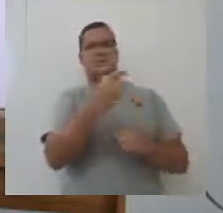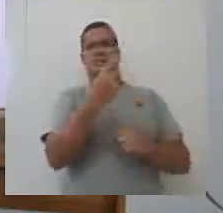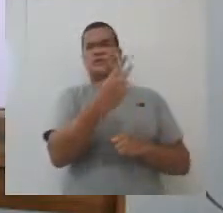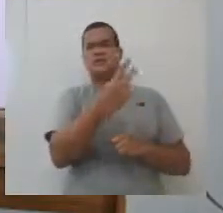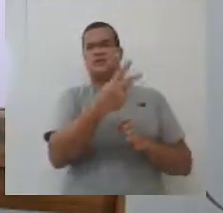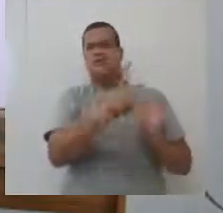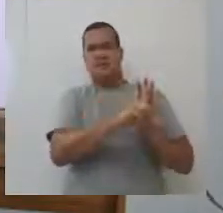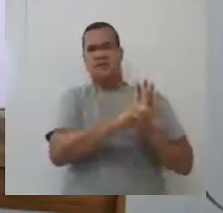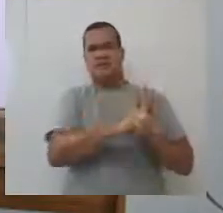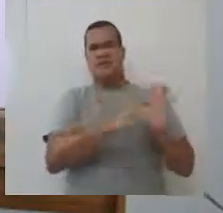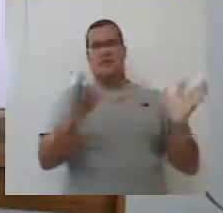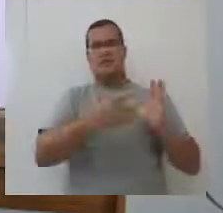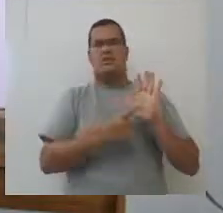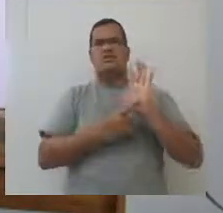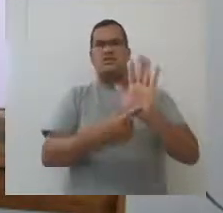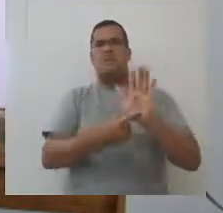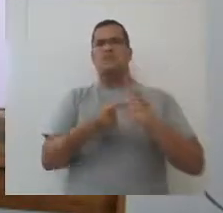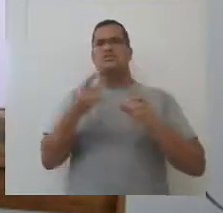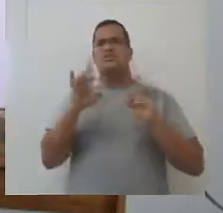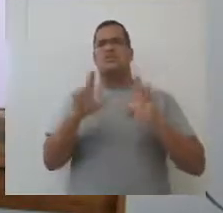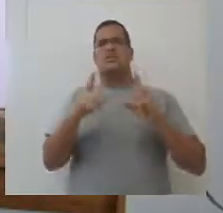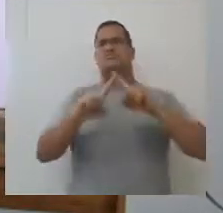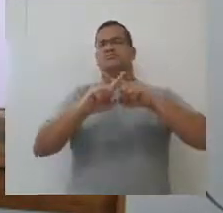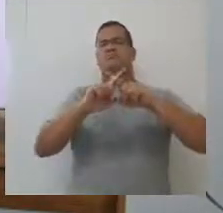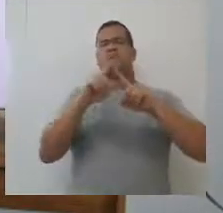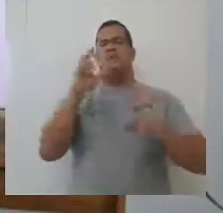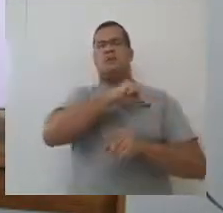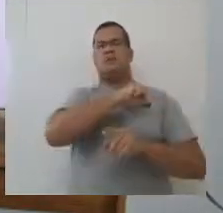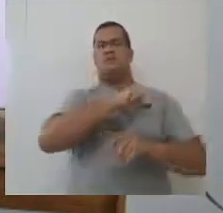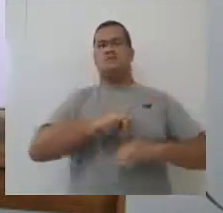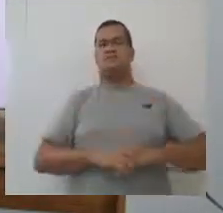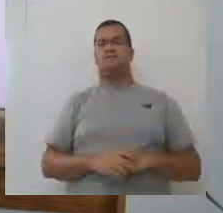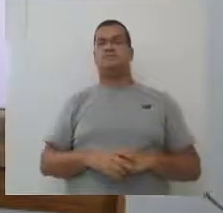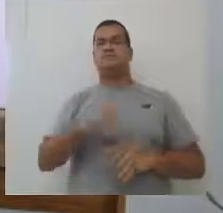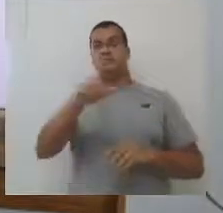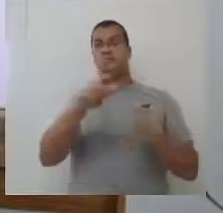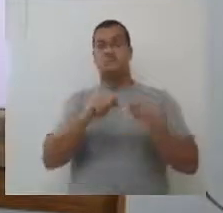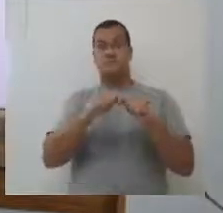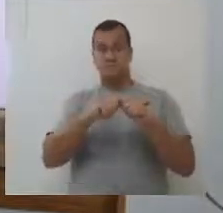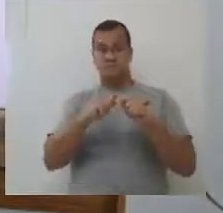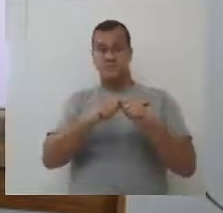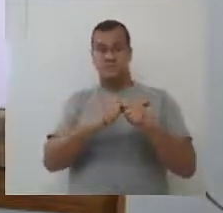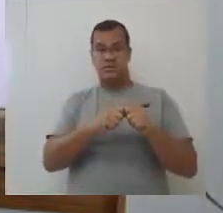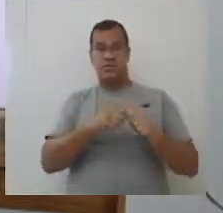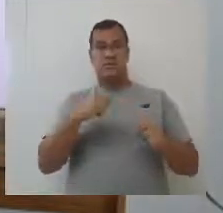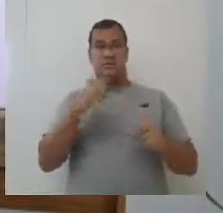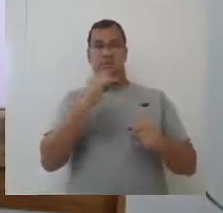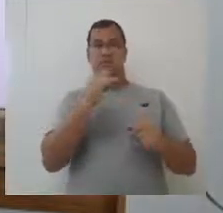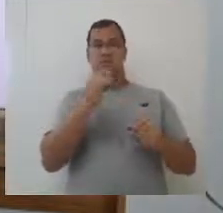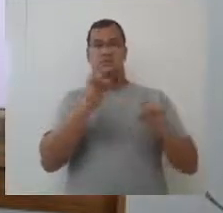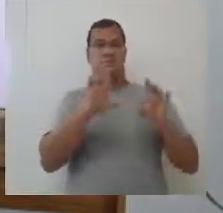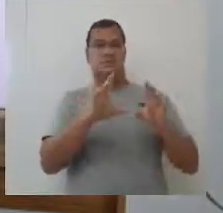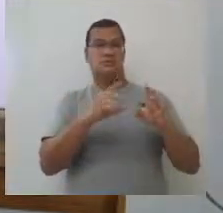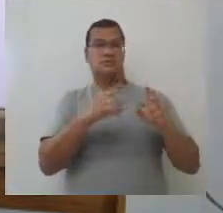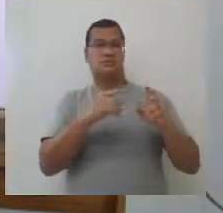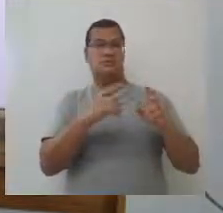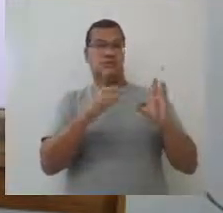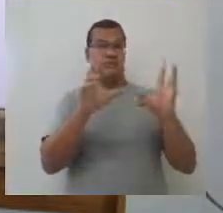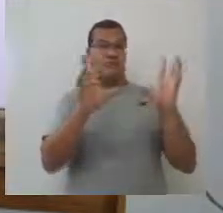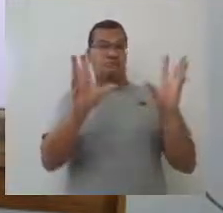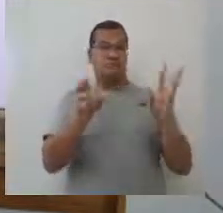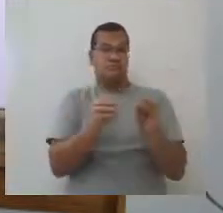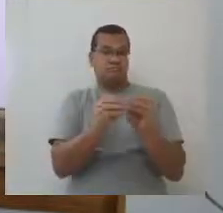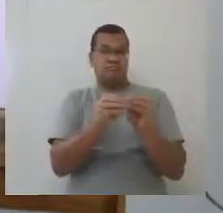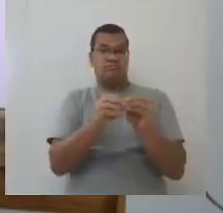ver uma possibilidade da segunda lei, eu vou te mostrar a segunda lei aqui, fazendo uma multiplicação rápida. Tu vai transformar a conta de segunda lei em duas contas de primeira, depois tu pega os